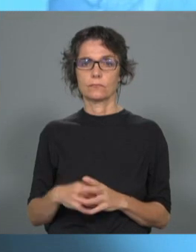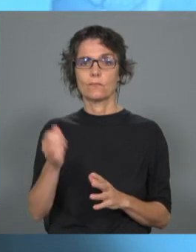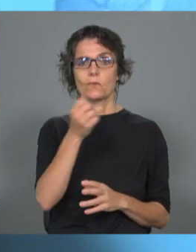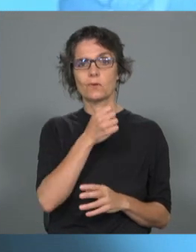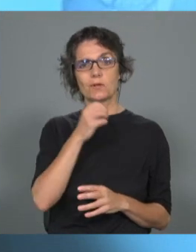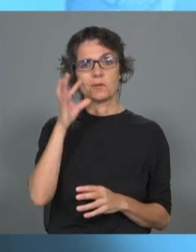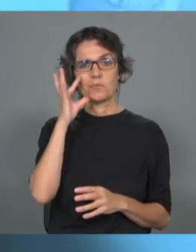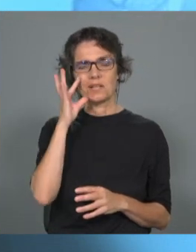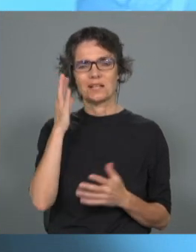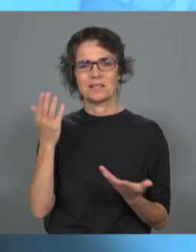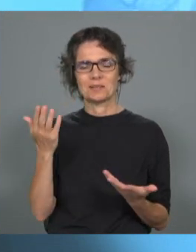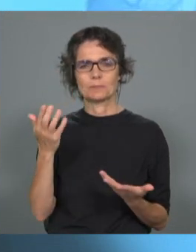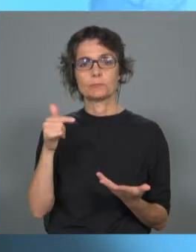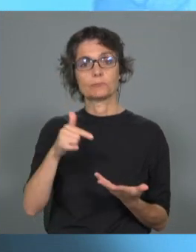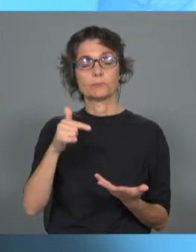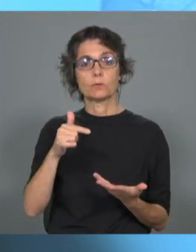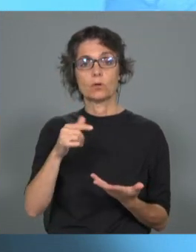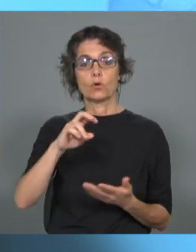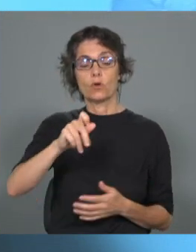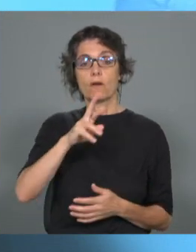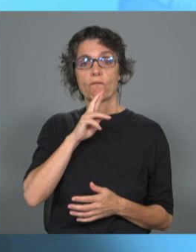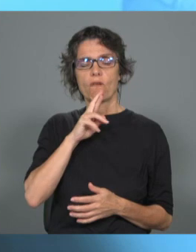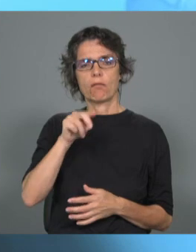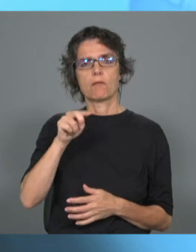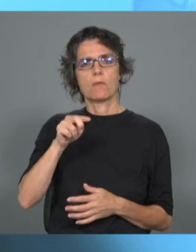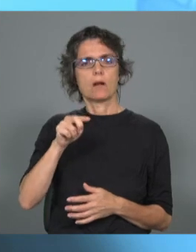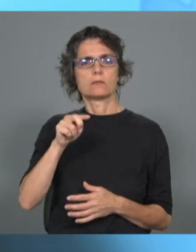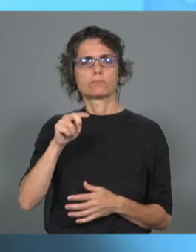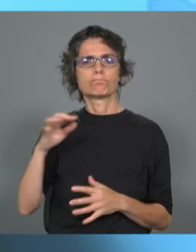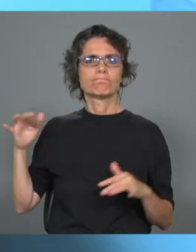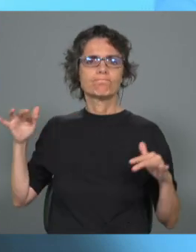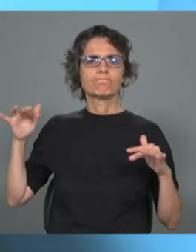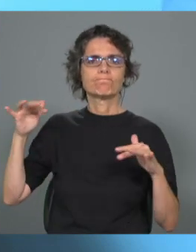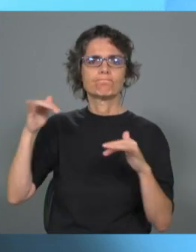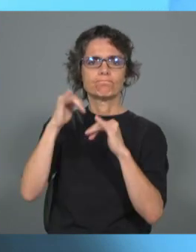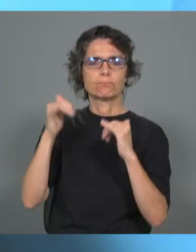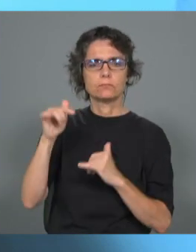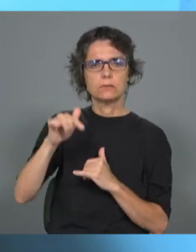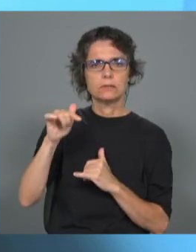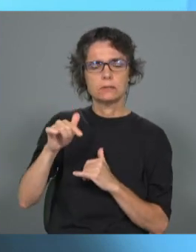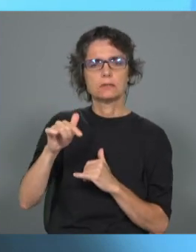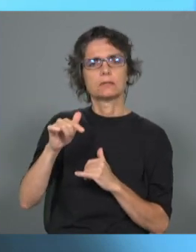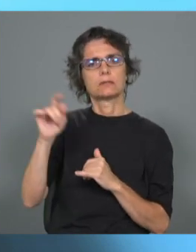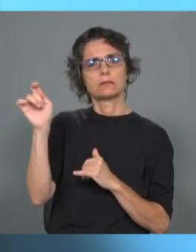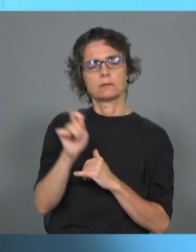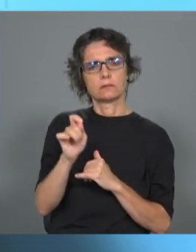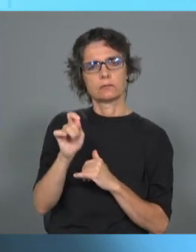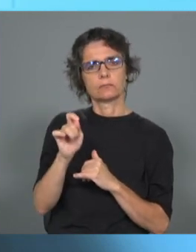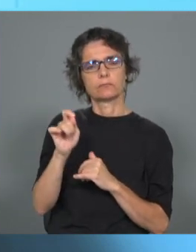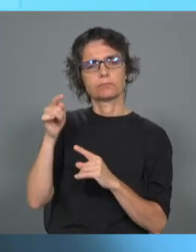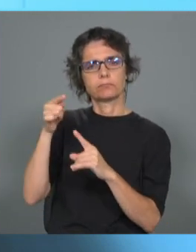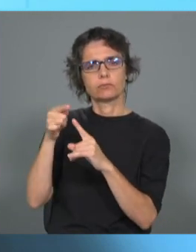Olá, muito boa tarde. Começa hoje em Fátima a peregrinação internacional que este mês é dedicada aos migrantes